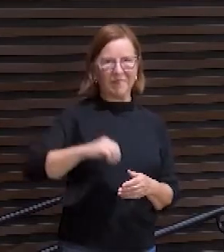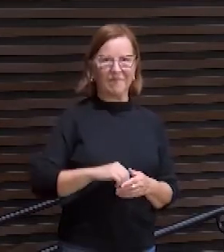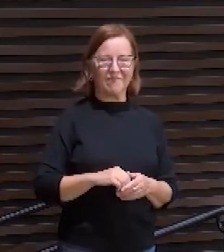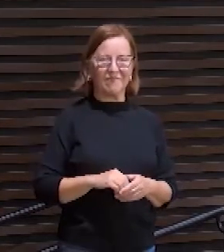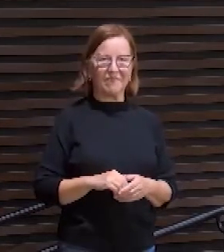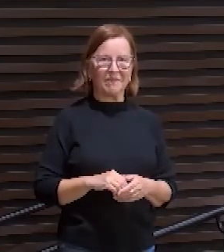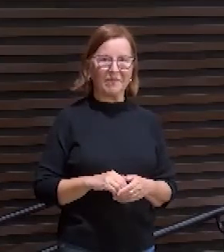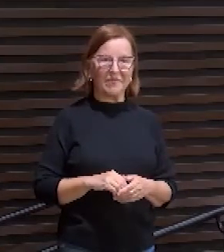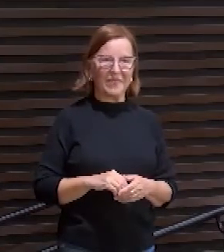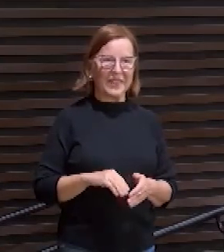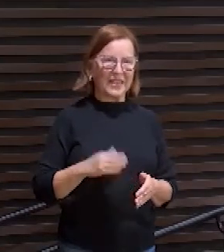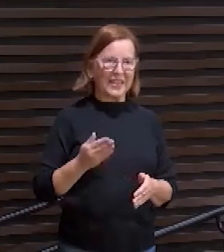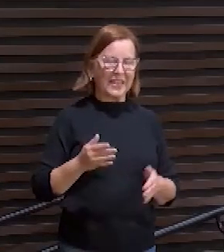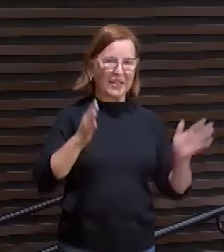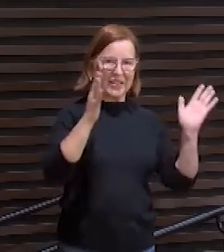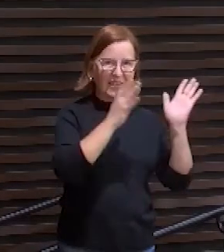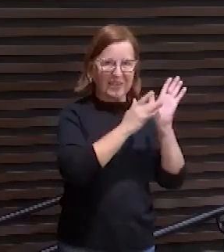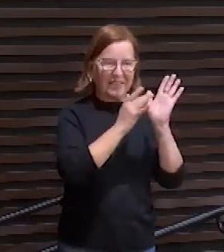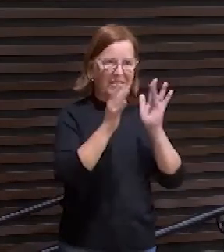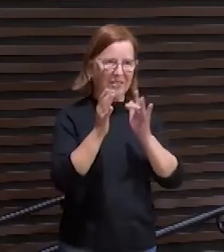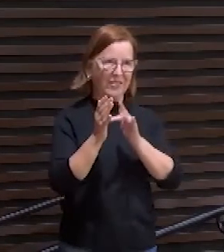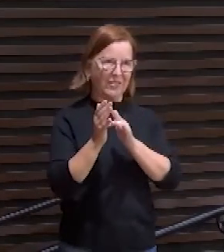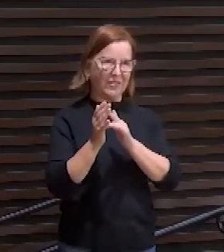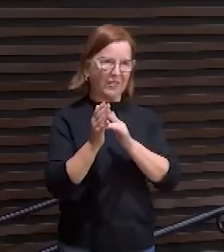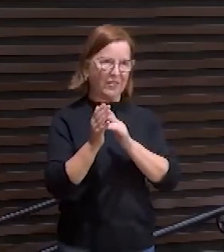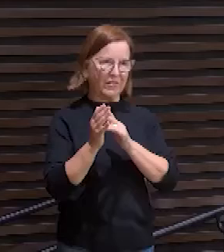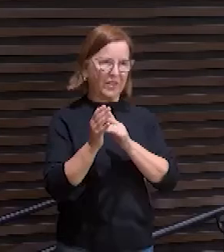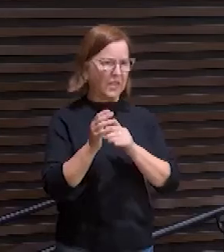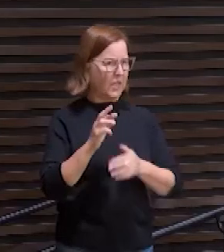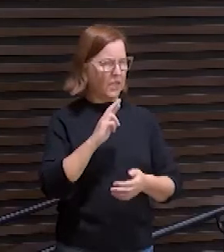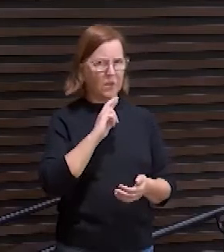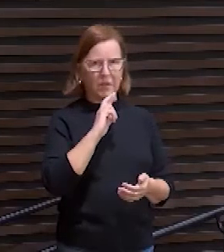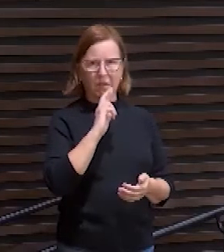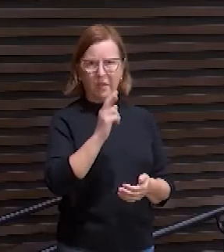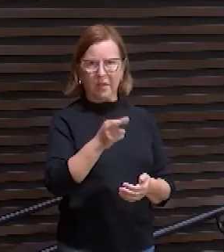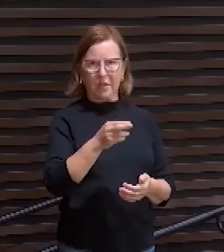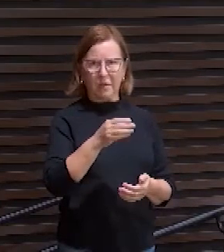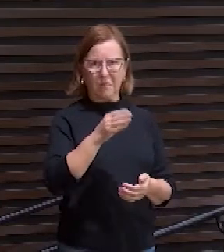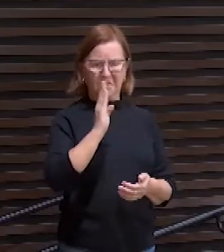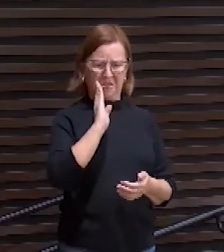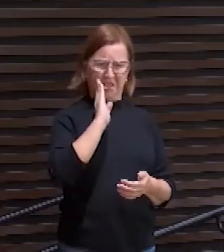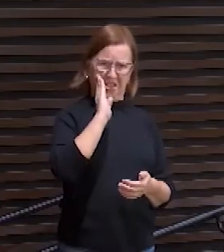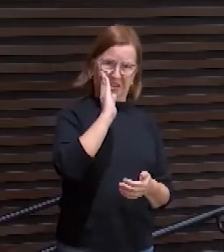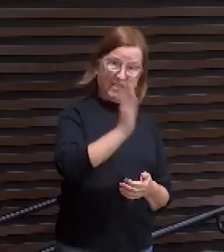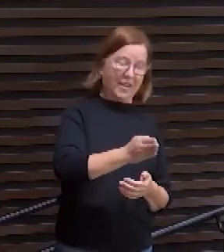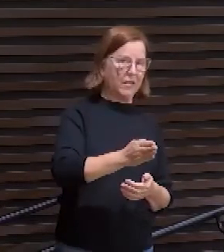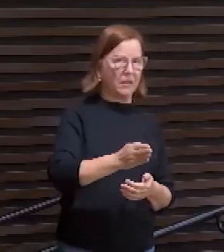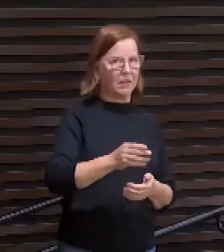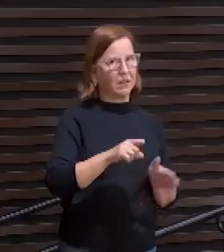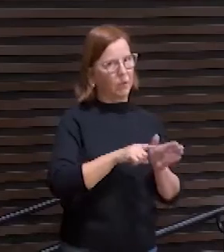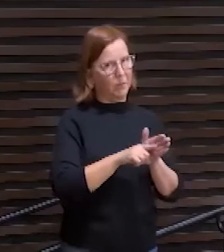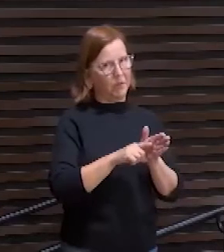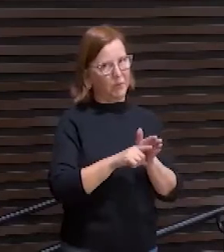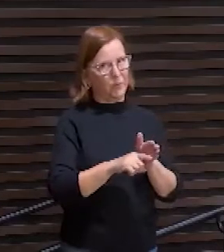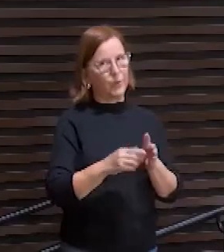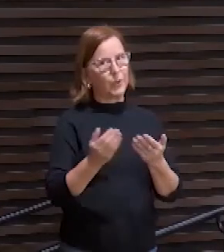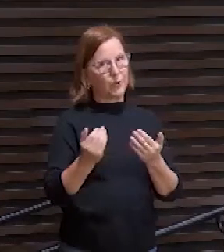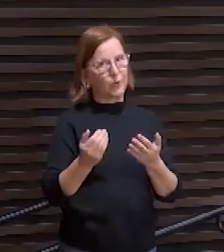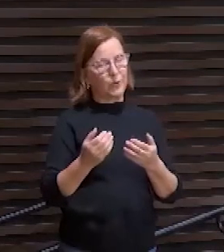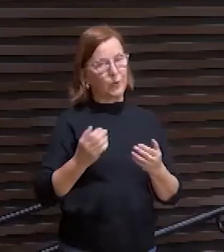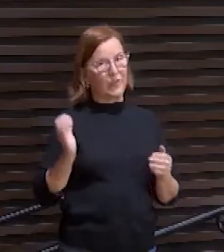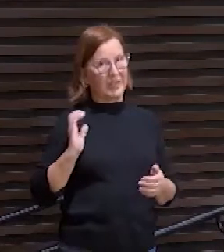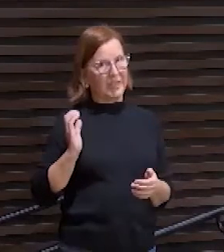aqui, então, Jesus ele não responde diretamente à pergunta que o jovem